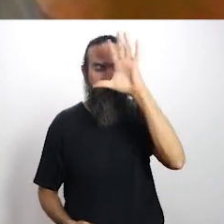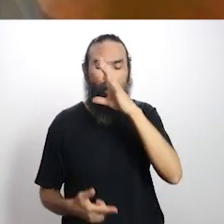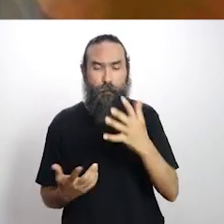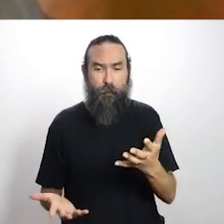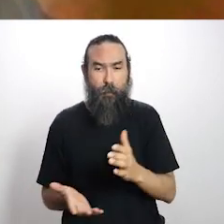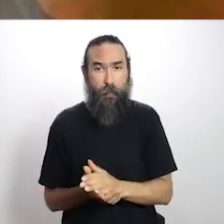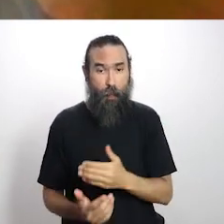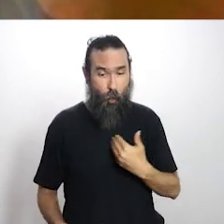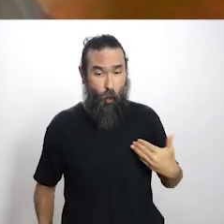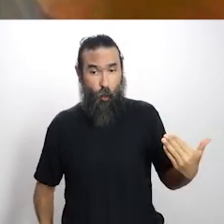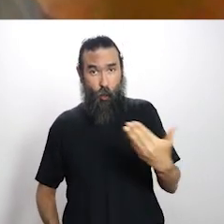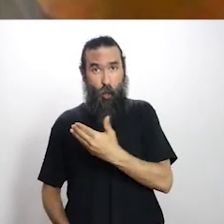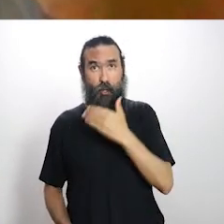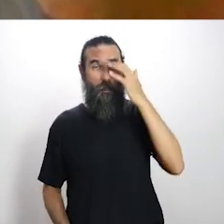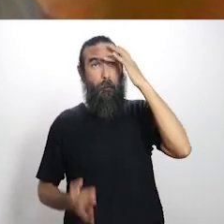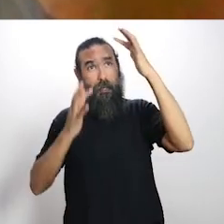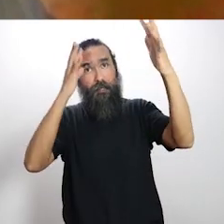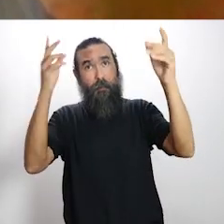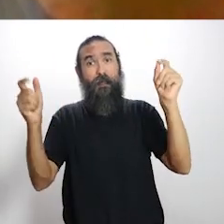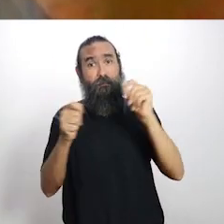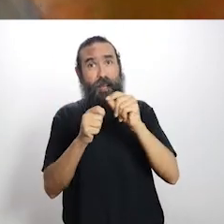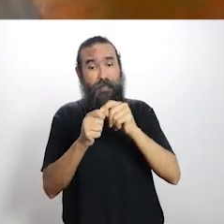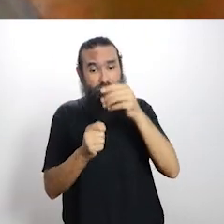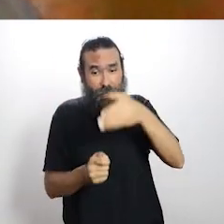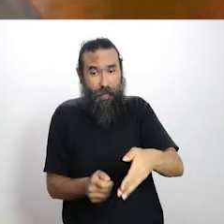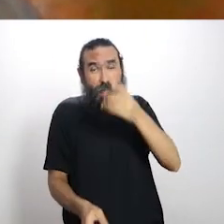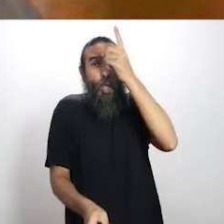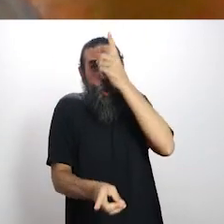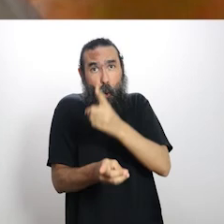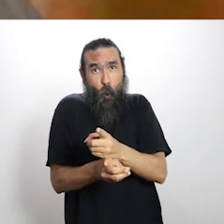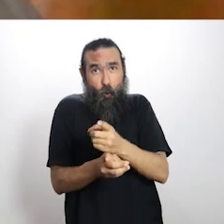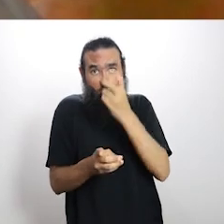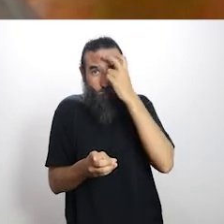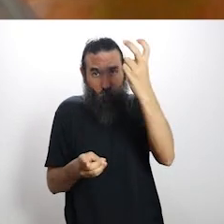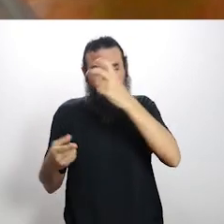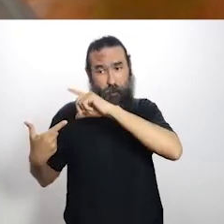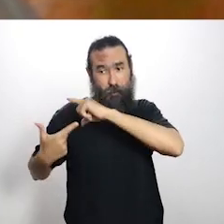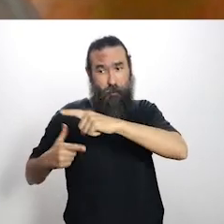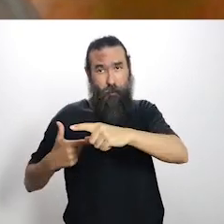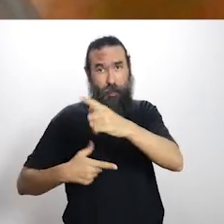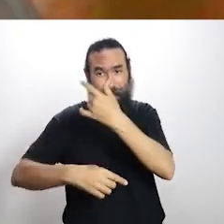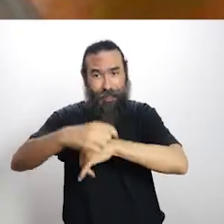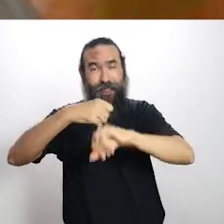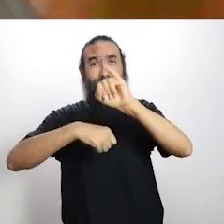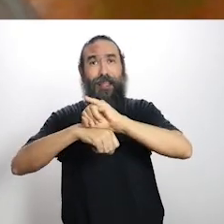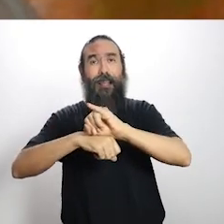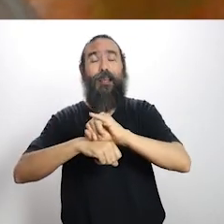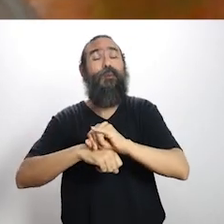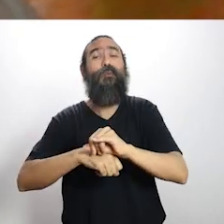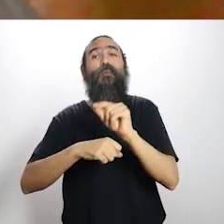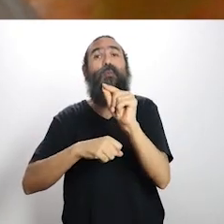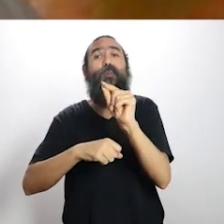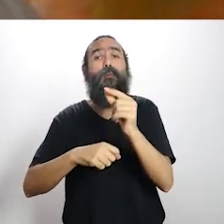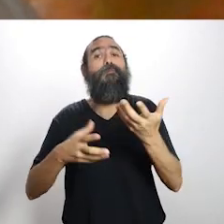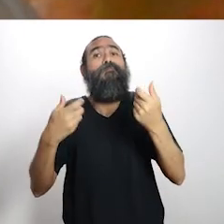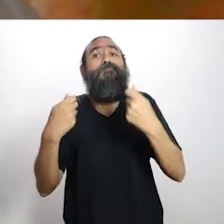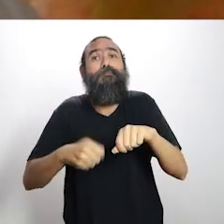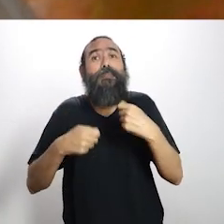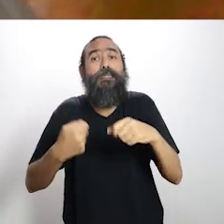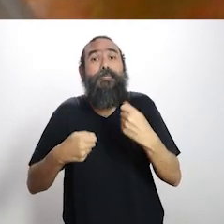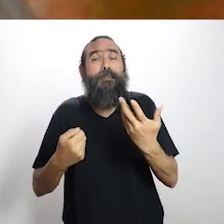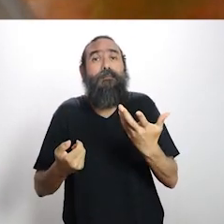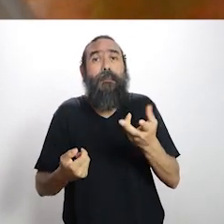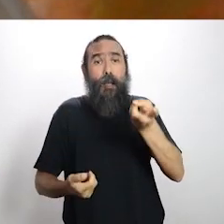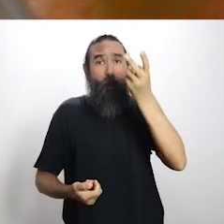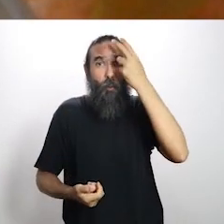a área cultural vem passando e não poderíamos estar aqui com editar o ganho e guardando esse recurso então a nossa